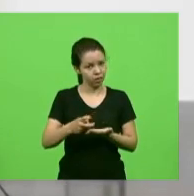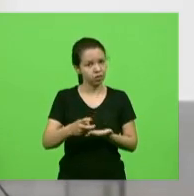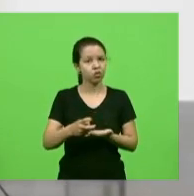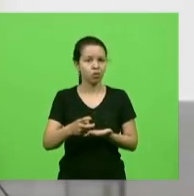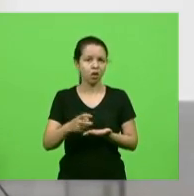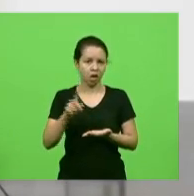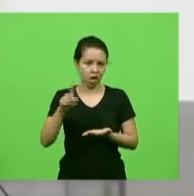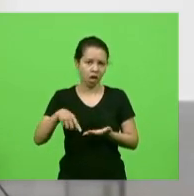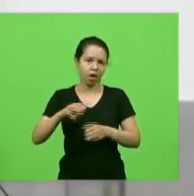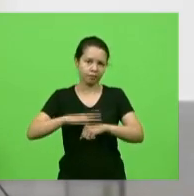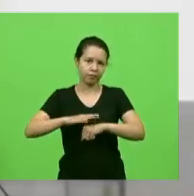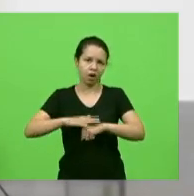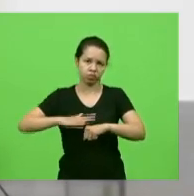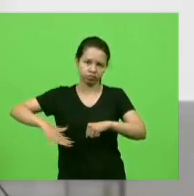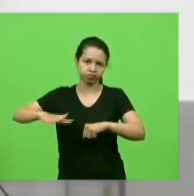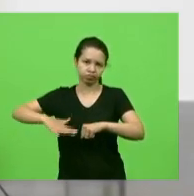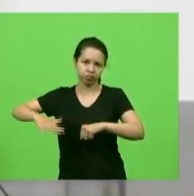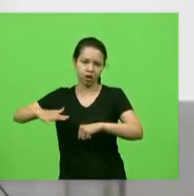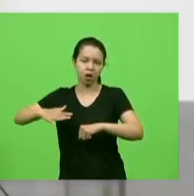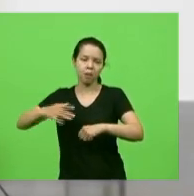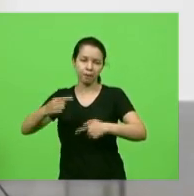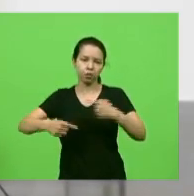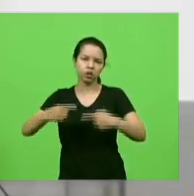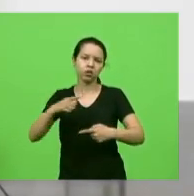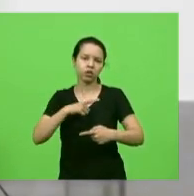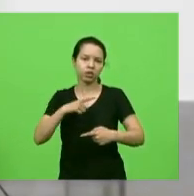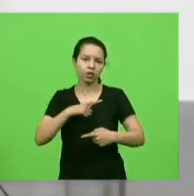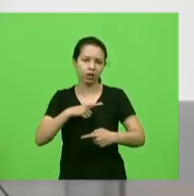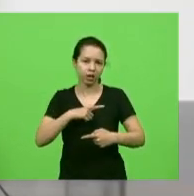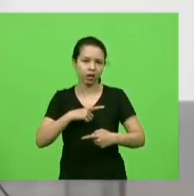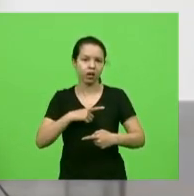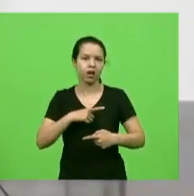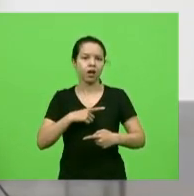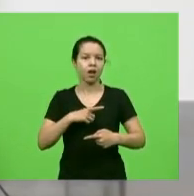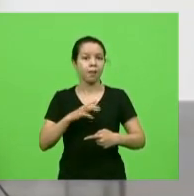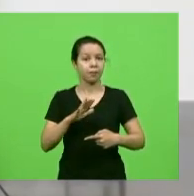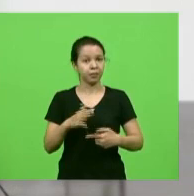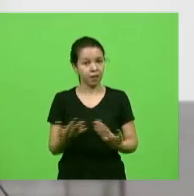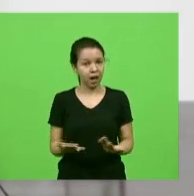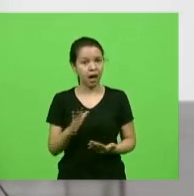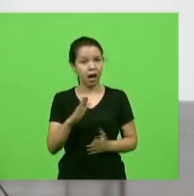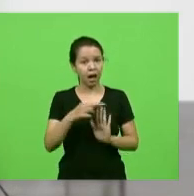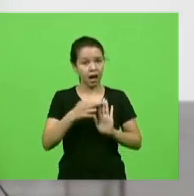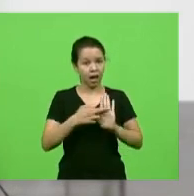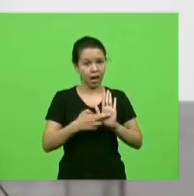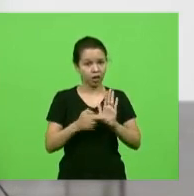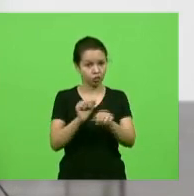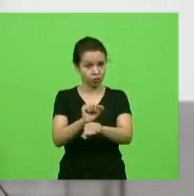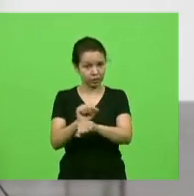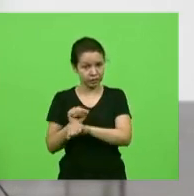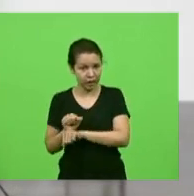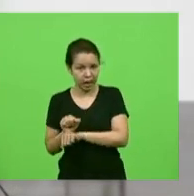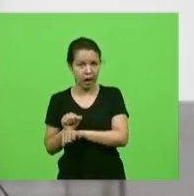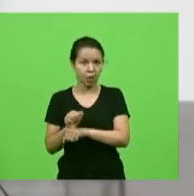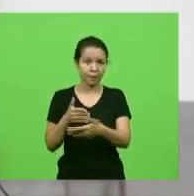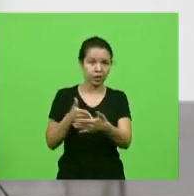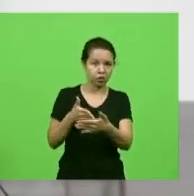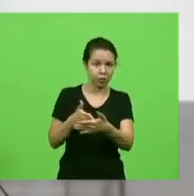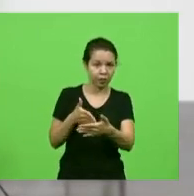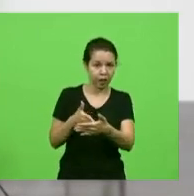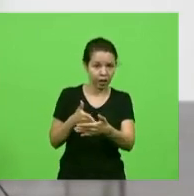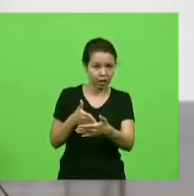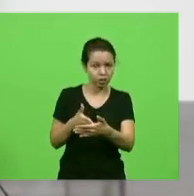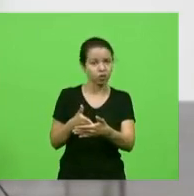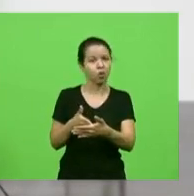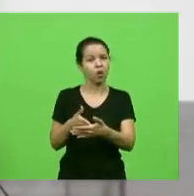lembra o peticionante, as regras de suspeição e impedimento são mitigadas, ao menos em relação aos